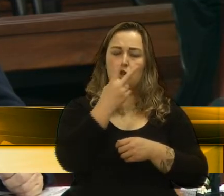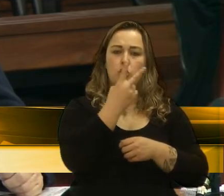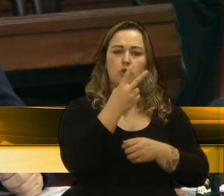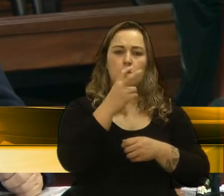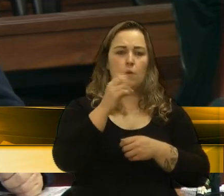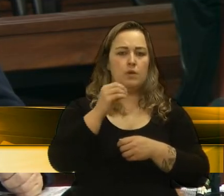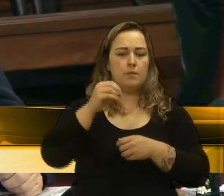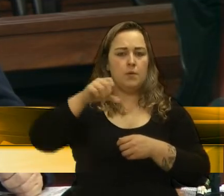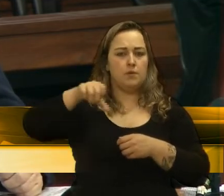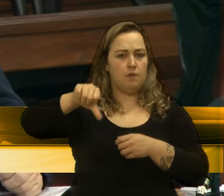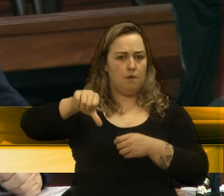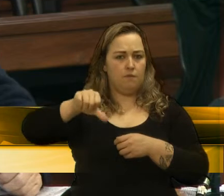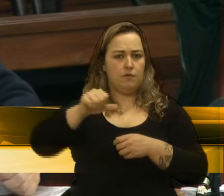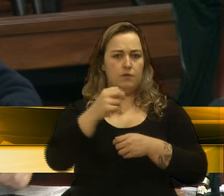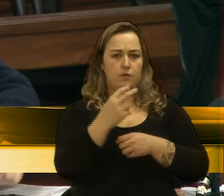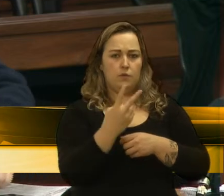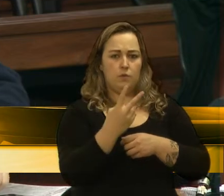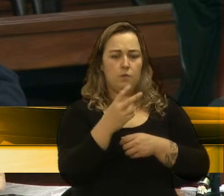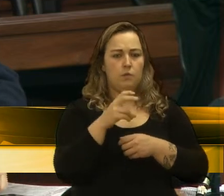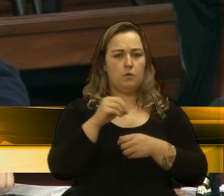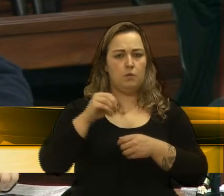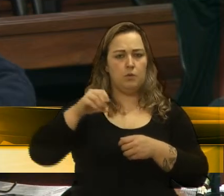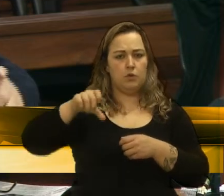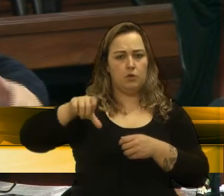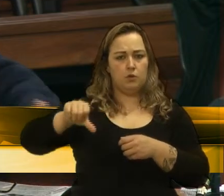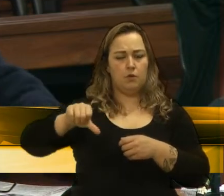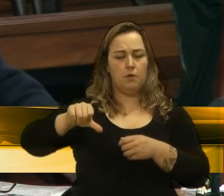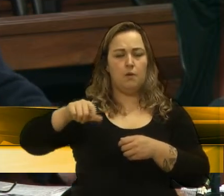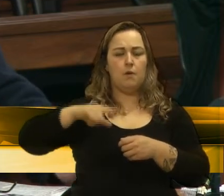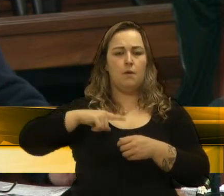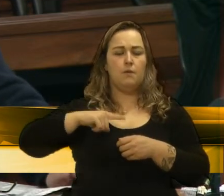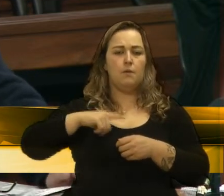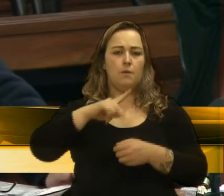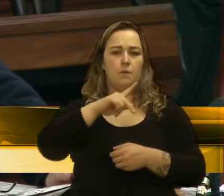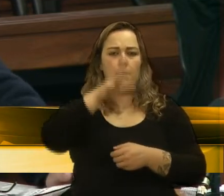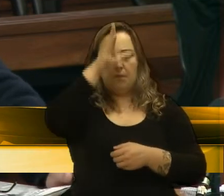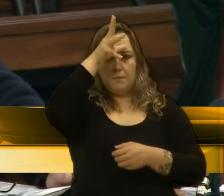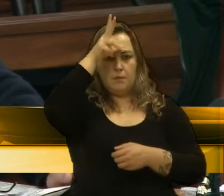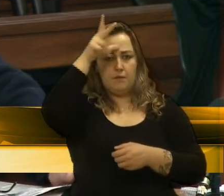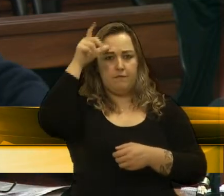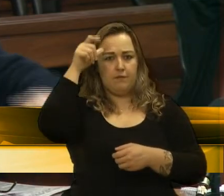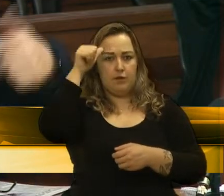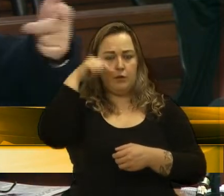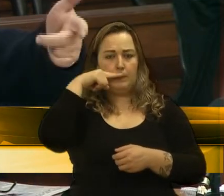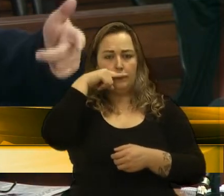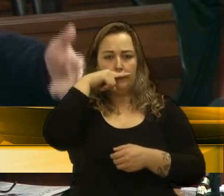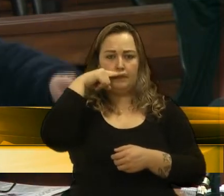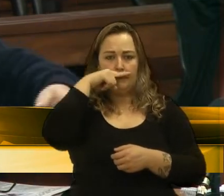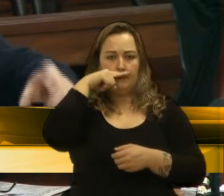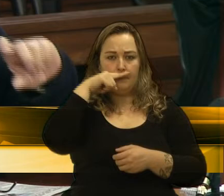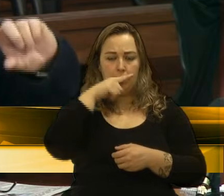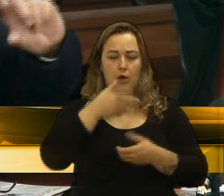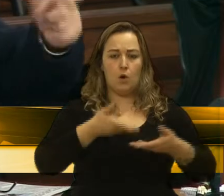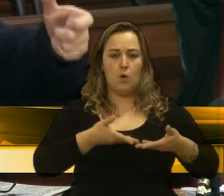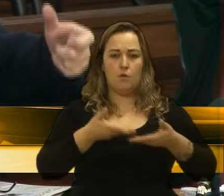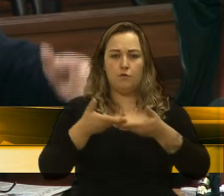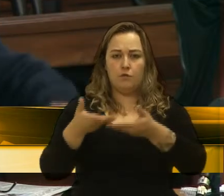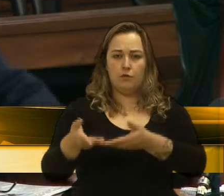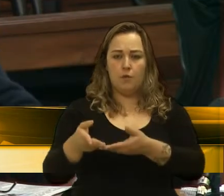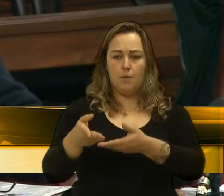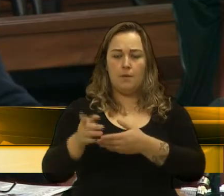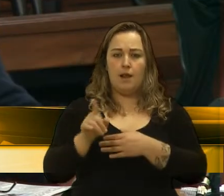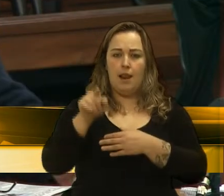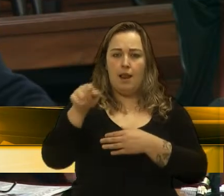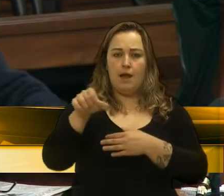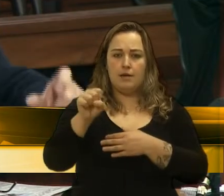2009, né? 2009, o prefeito Sartori, eu era presidente da Câmara, nos convidou para ir a São Luís repassar